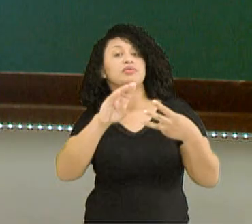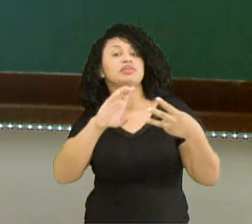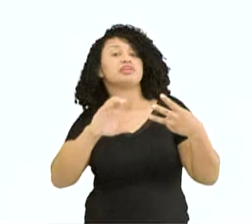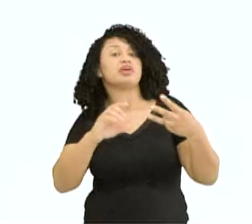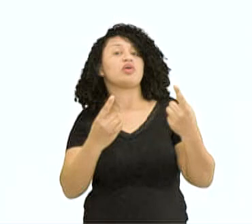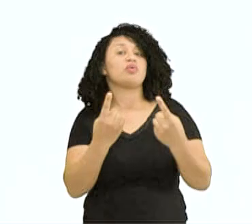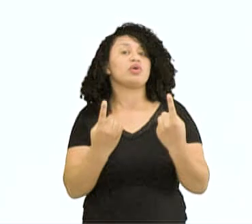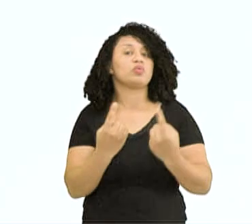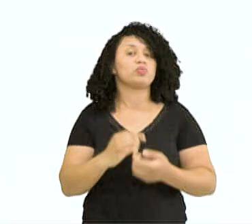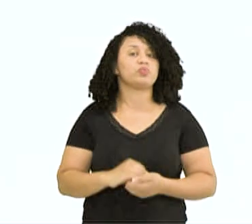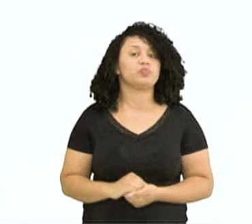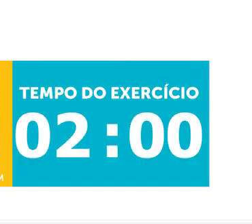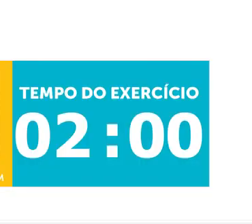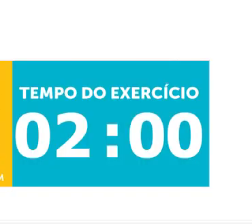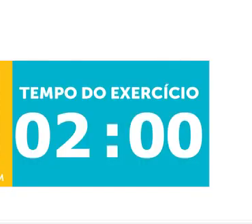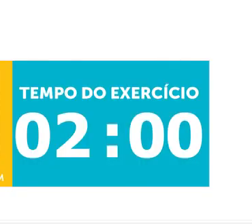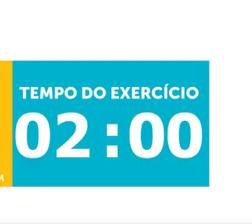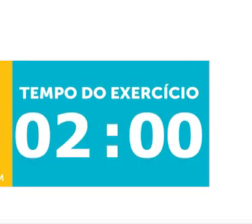C?